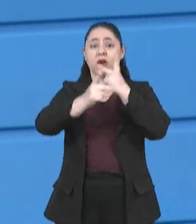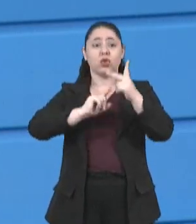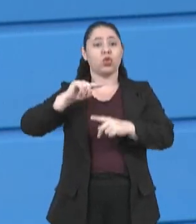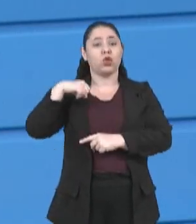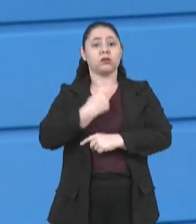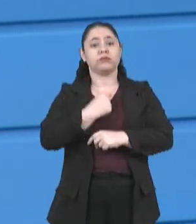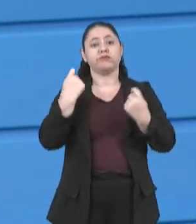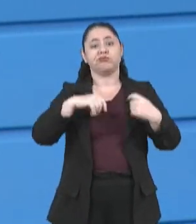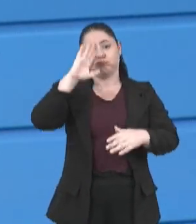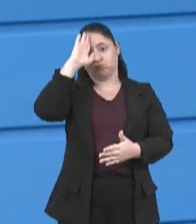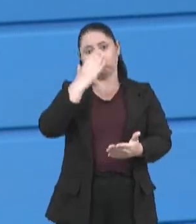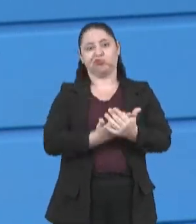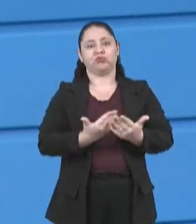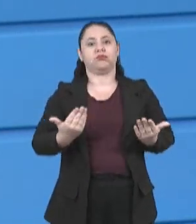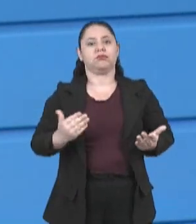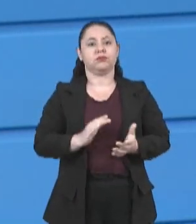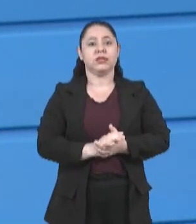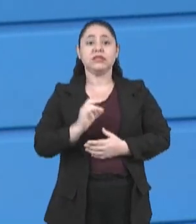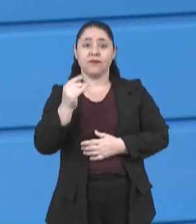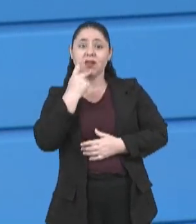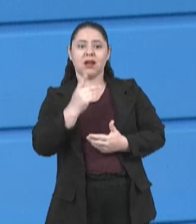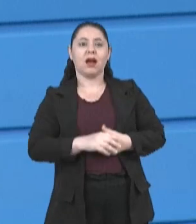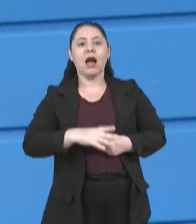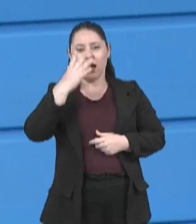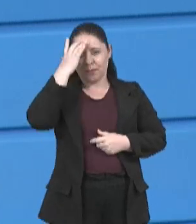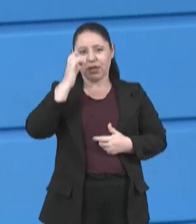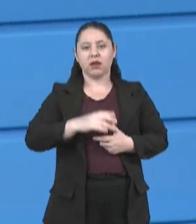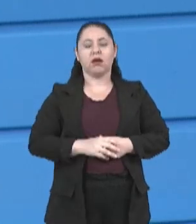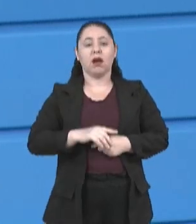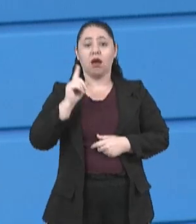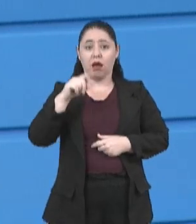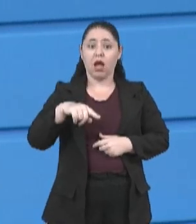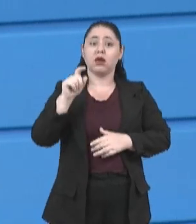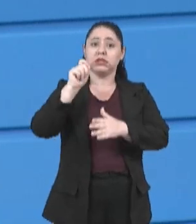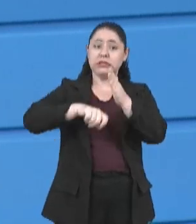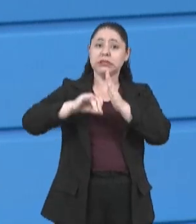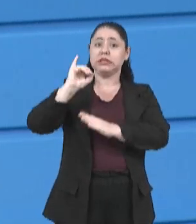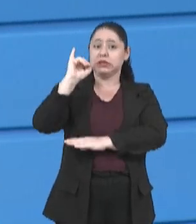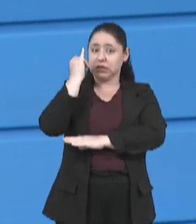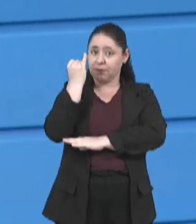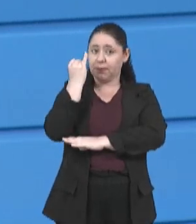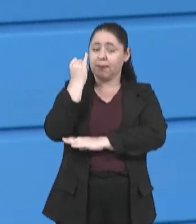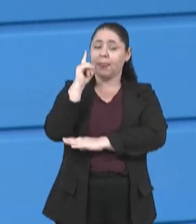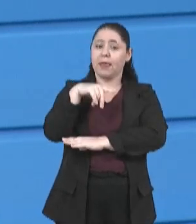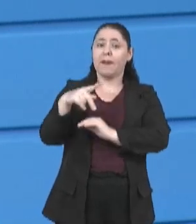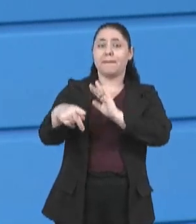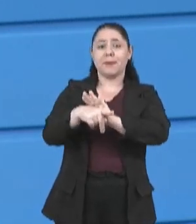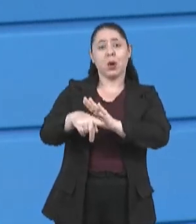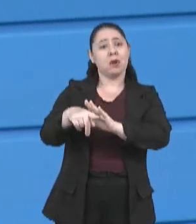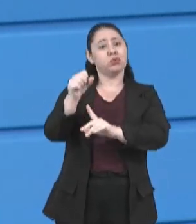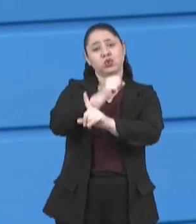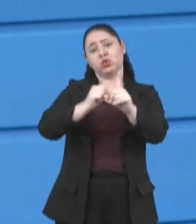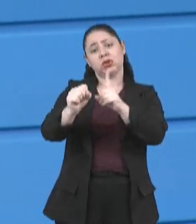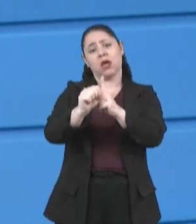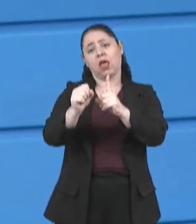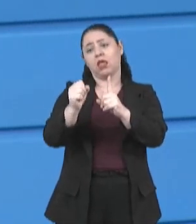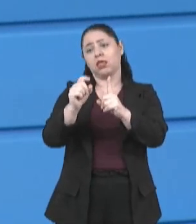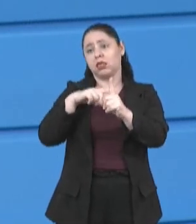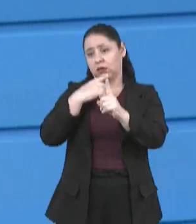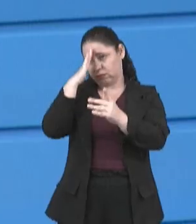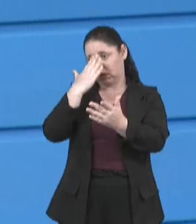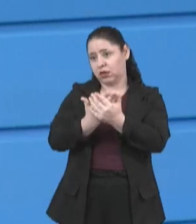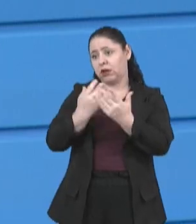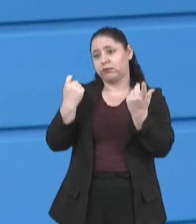somos obrigados a acreditar. Se ele disser amanhã que a maior renúncia fiscal dele é para o setor social, nós somos obrigados